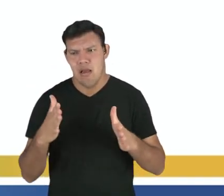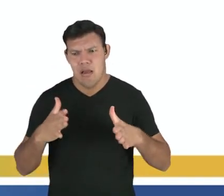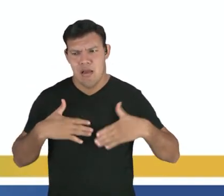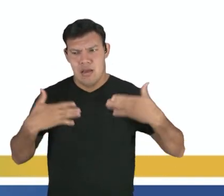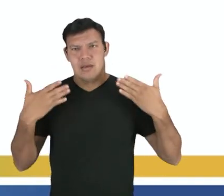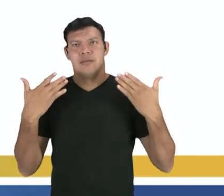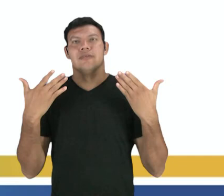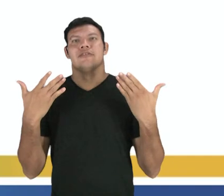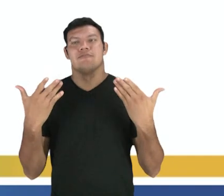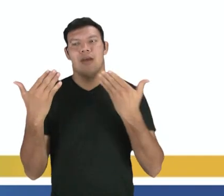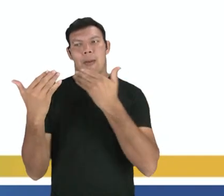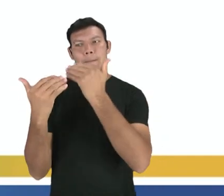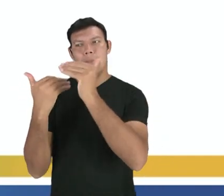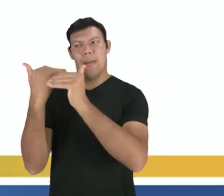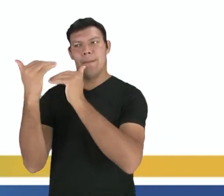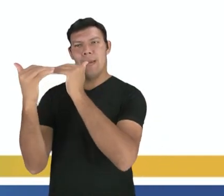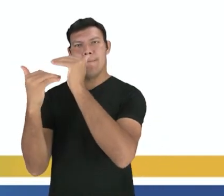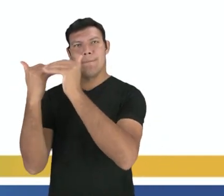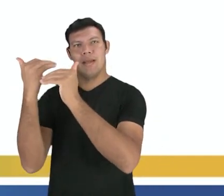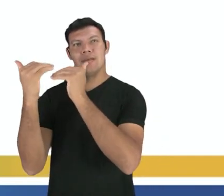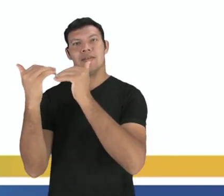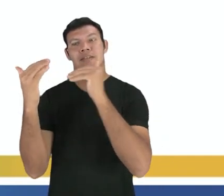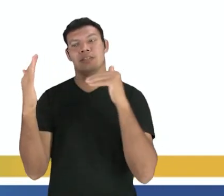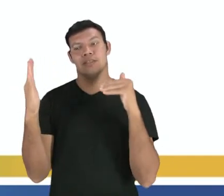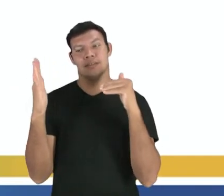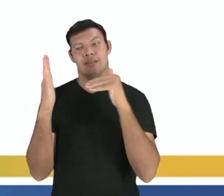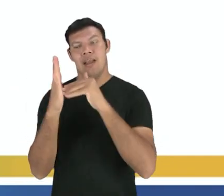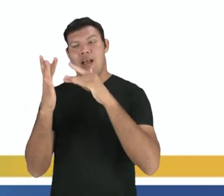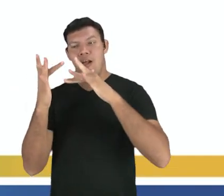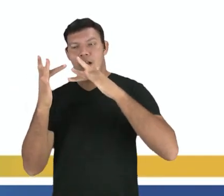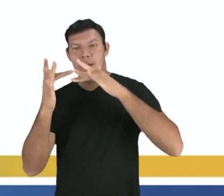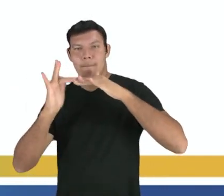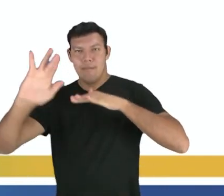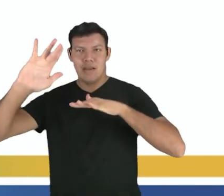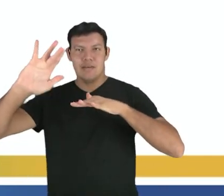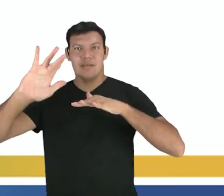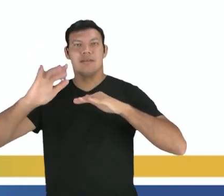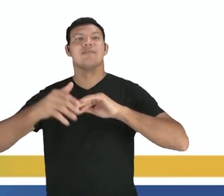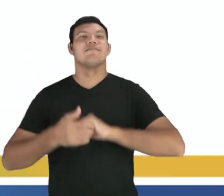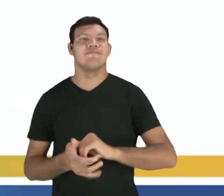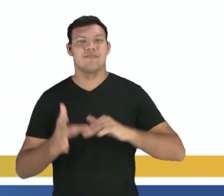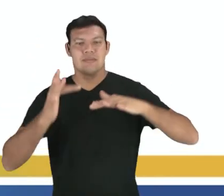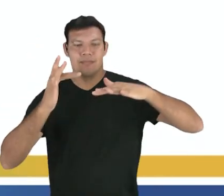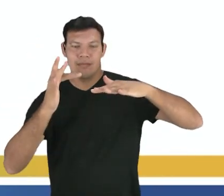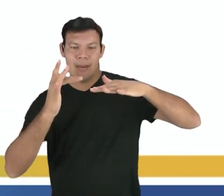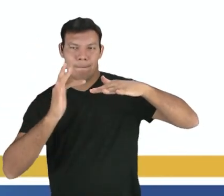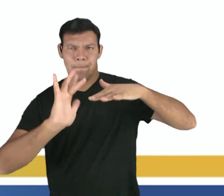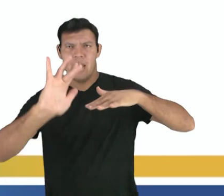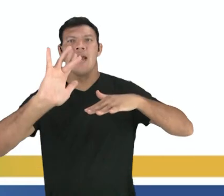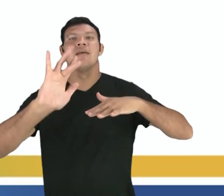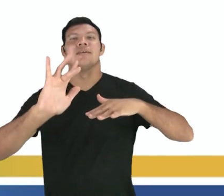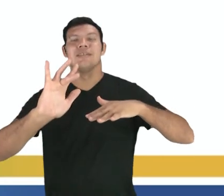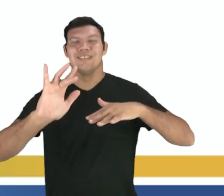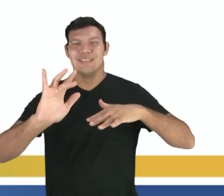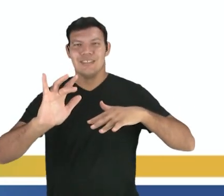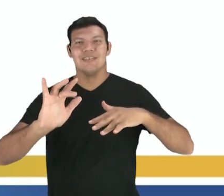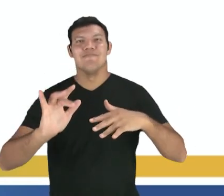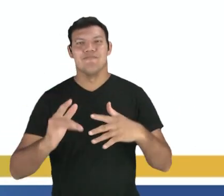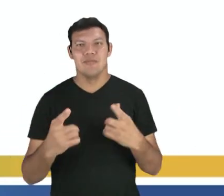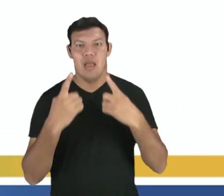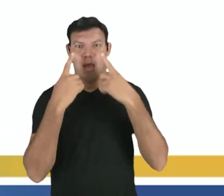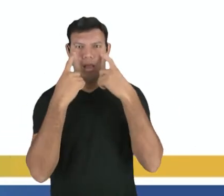história continue se desenrolando até chegar ao clímax o clímax é o ponto de maior tensão